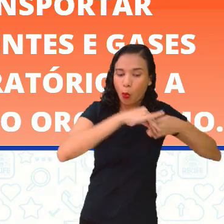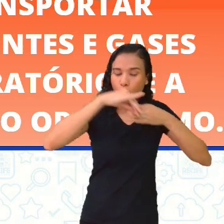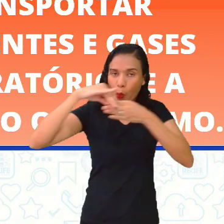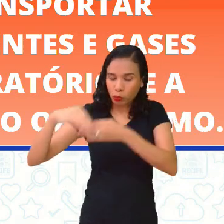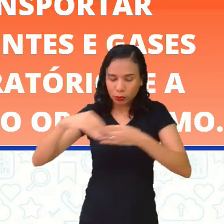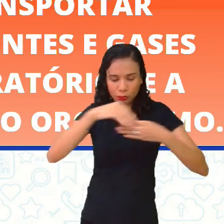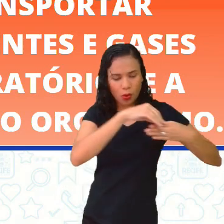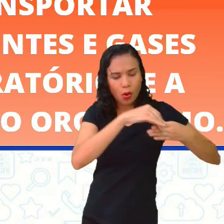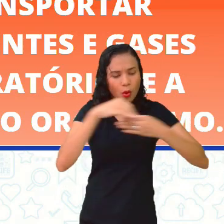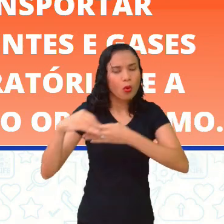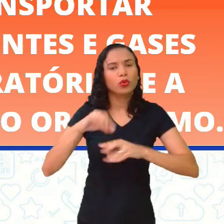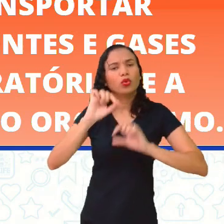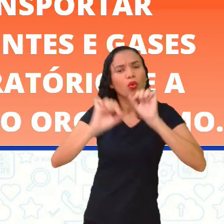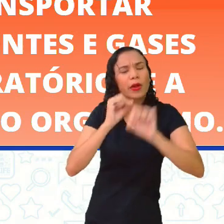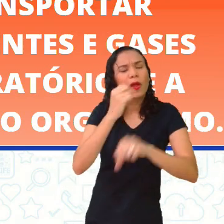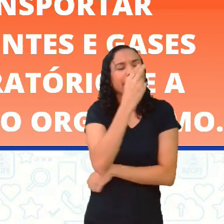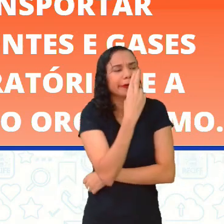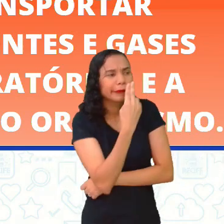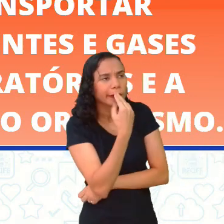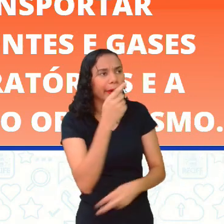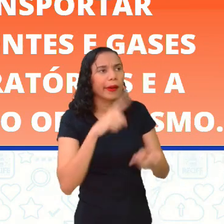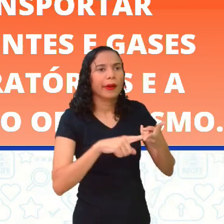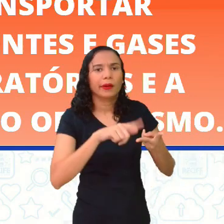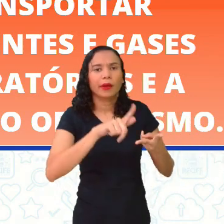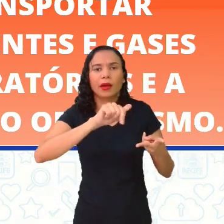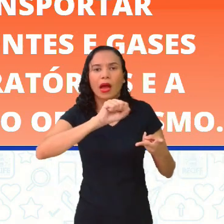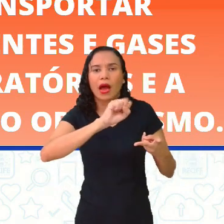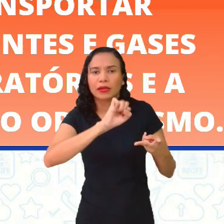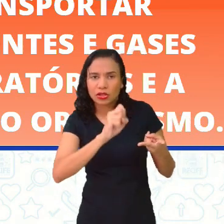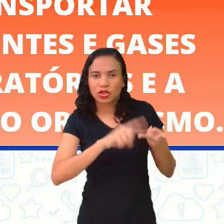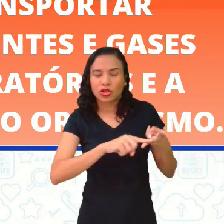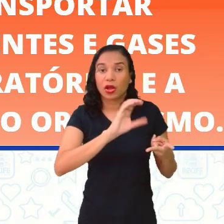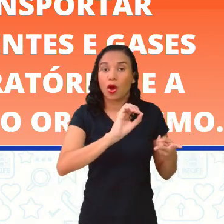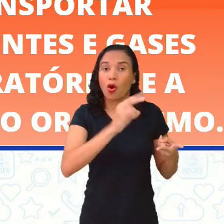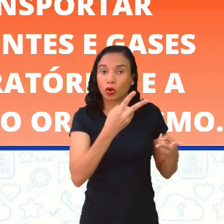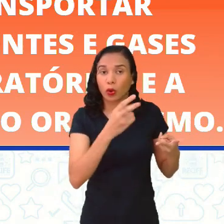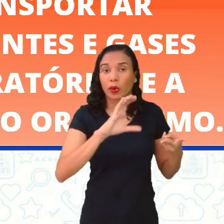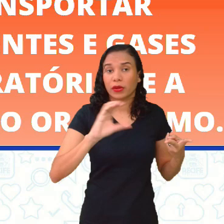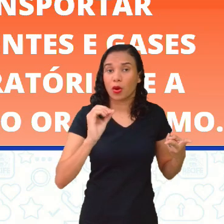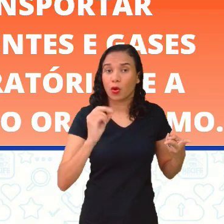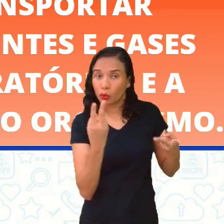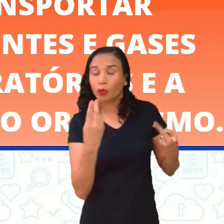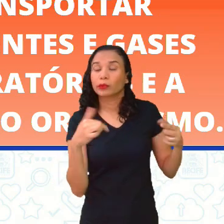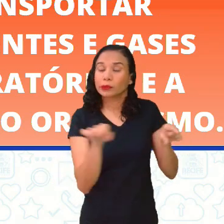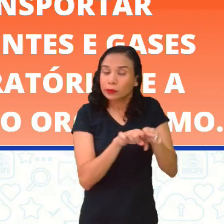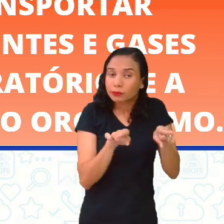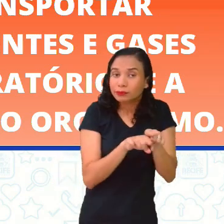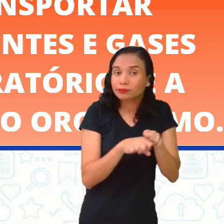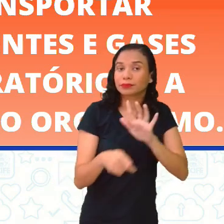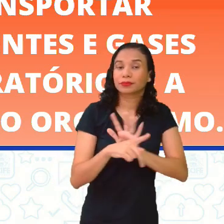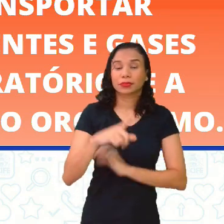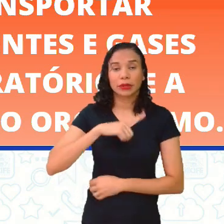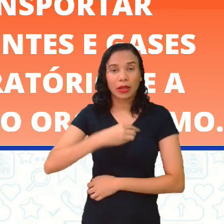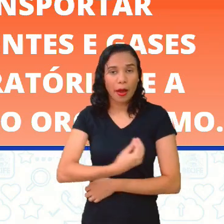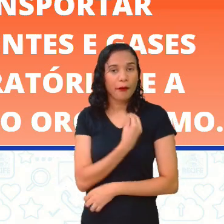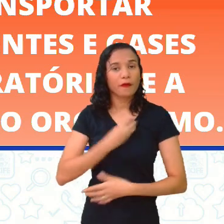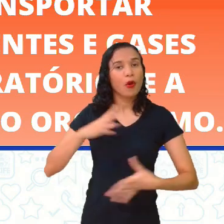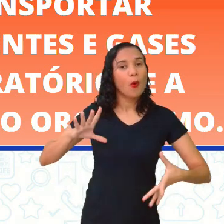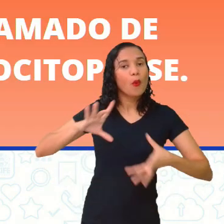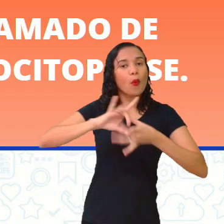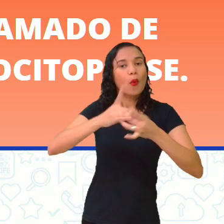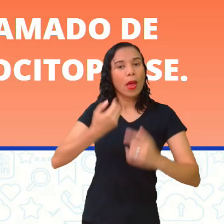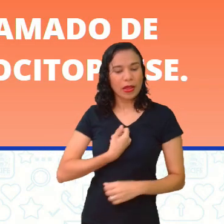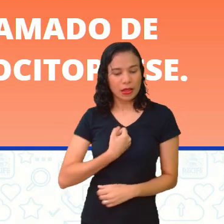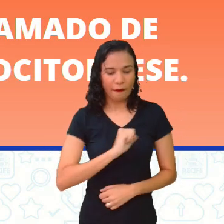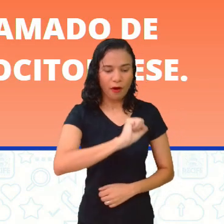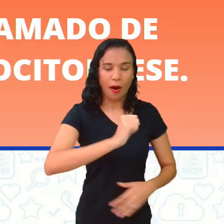ele transporta nutrientes e gases, como é o caso do gás oxigênio e retira o gás carbônico, mas também faz parte aí da defesa